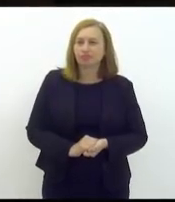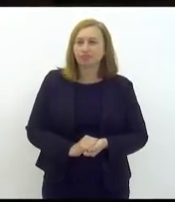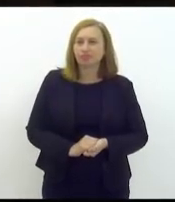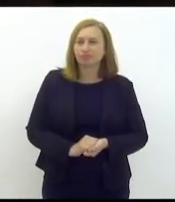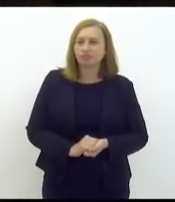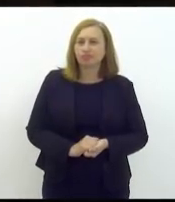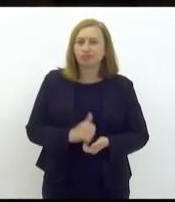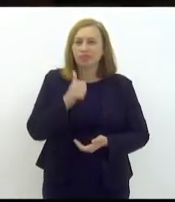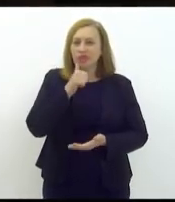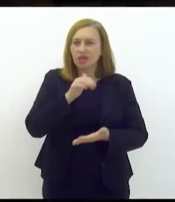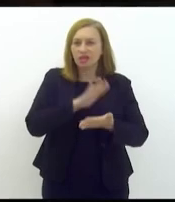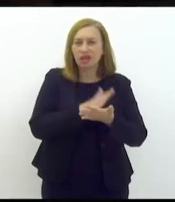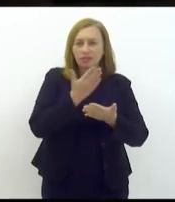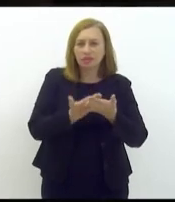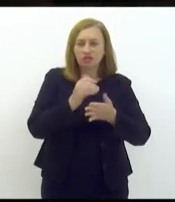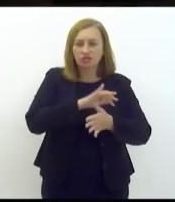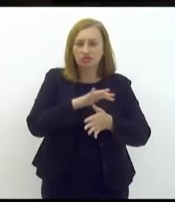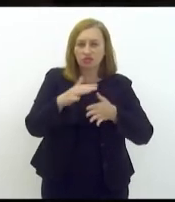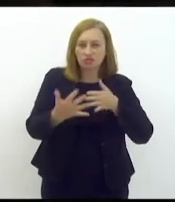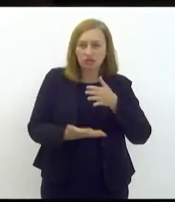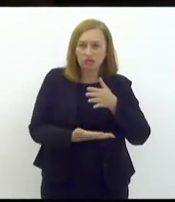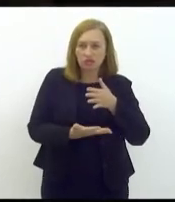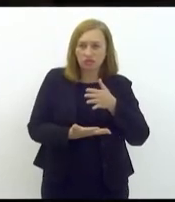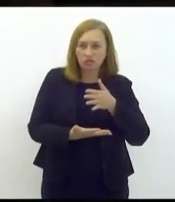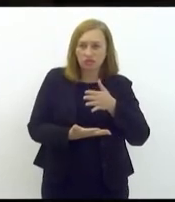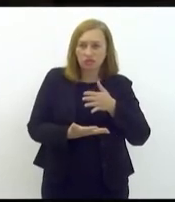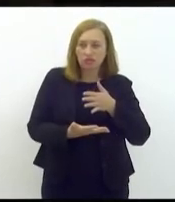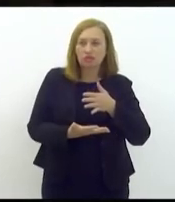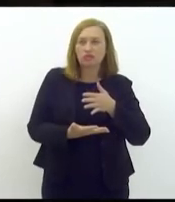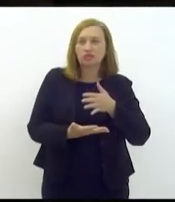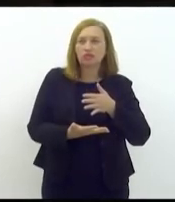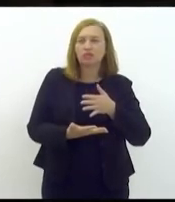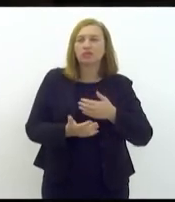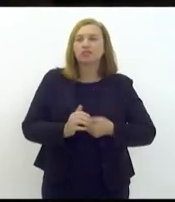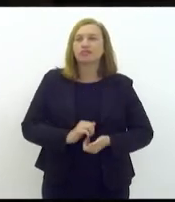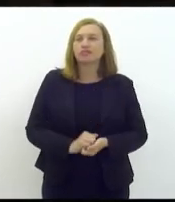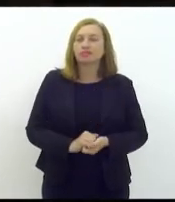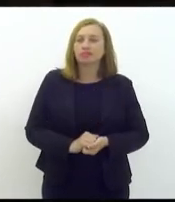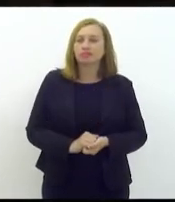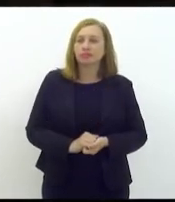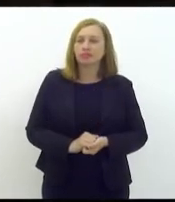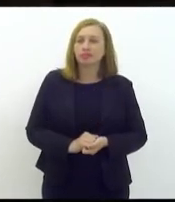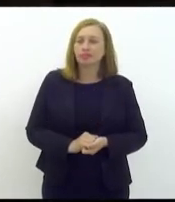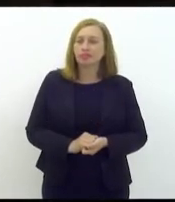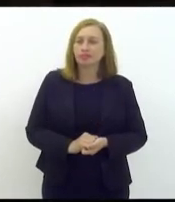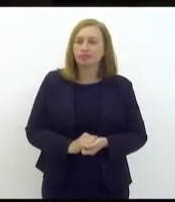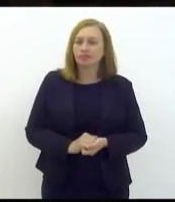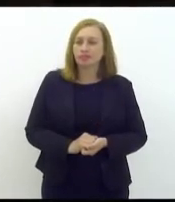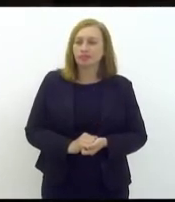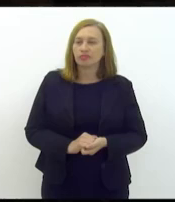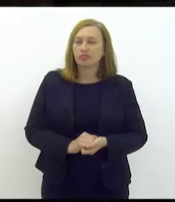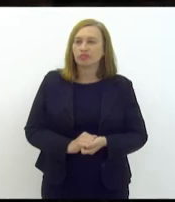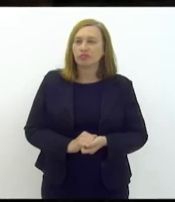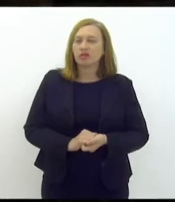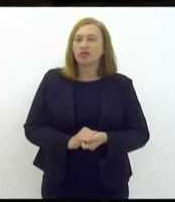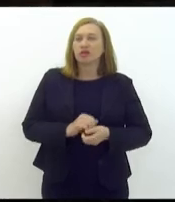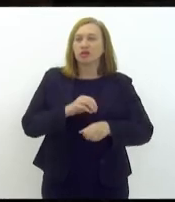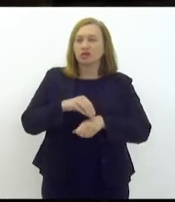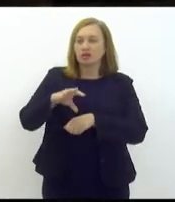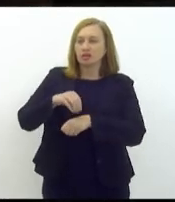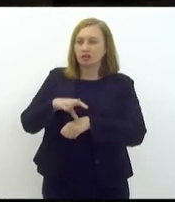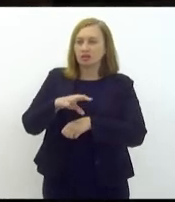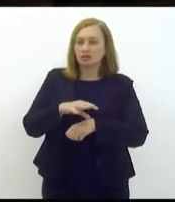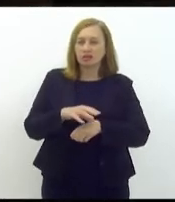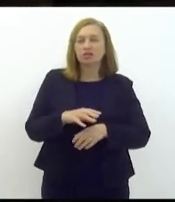senhora intérprete da língua de libras que leva a nossa voz